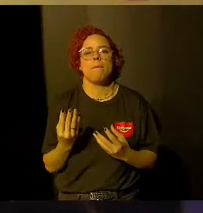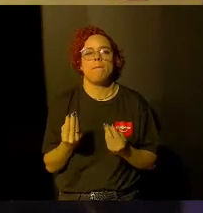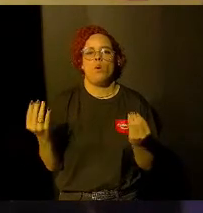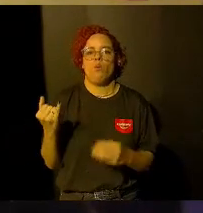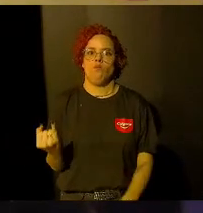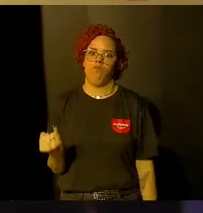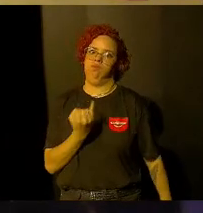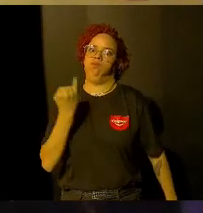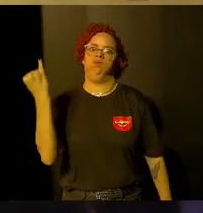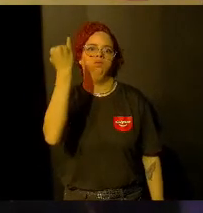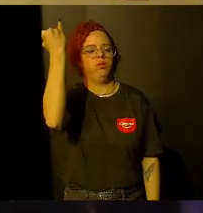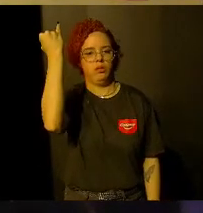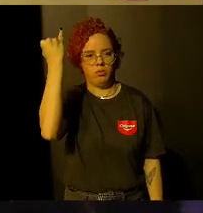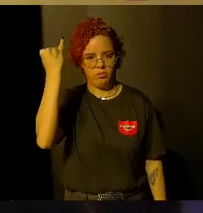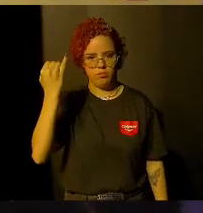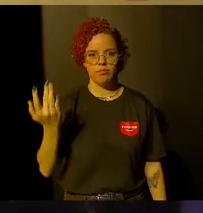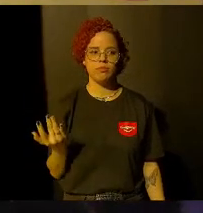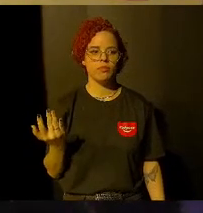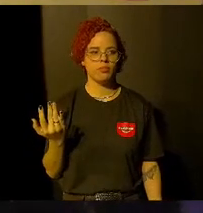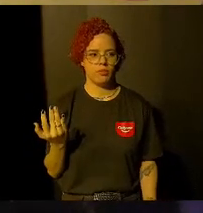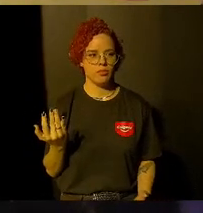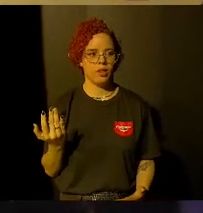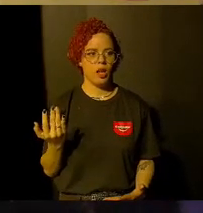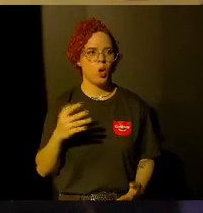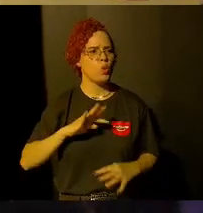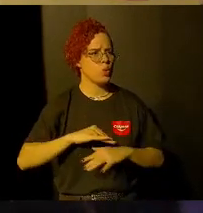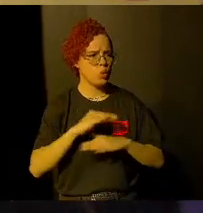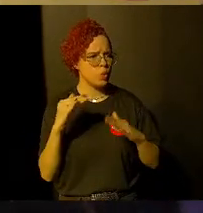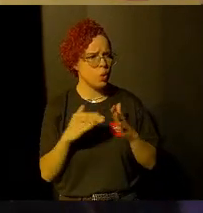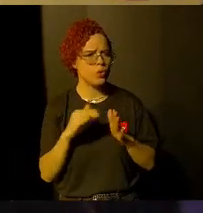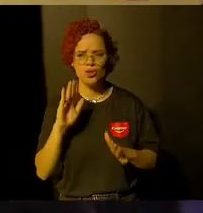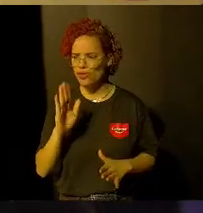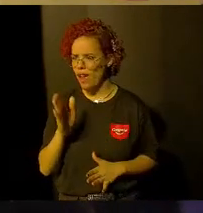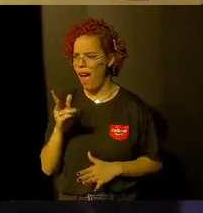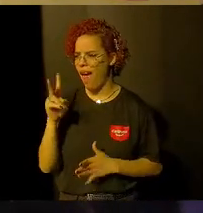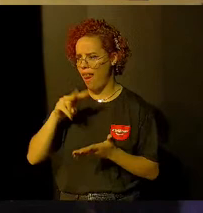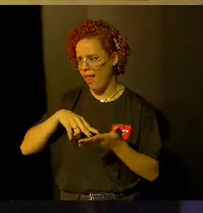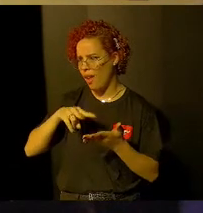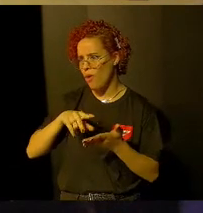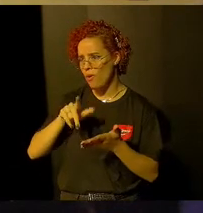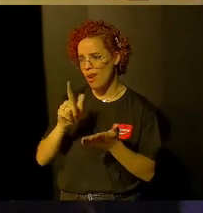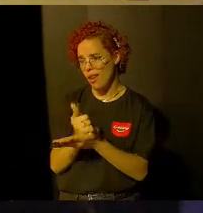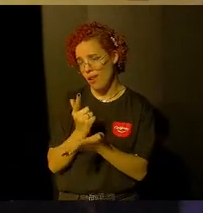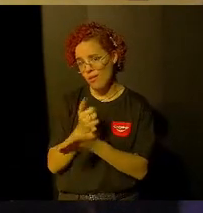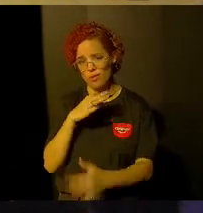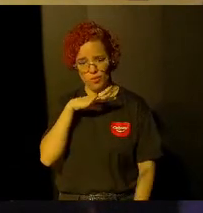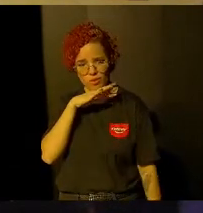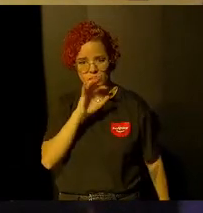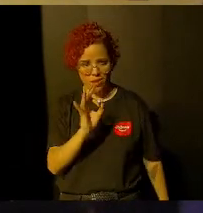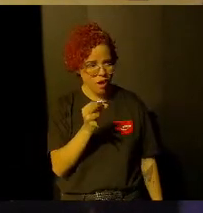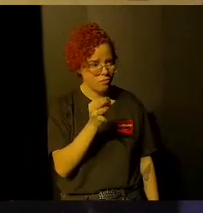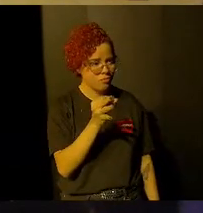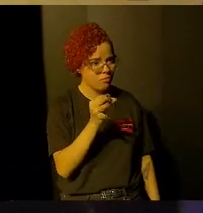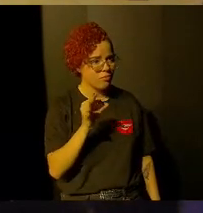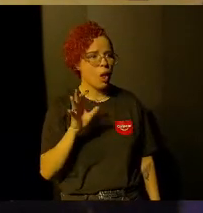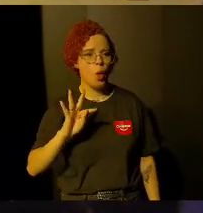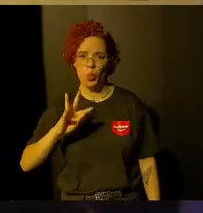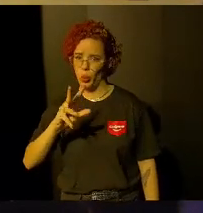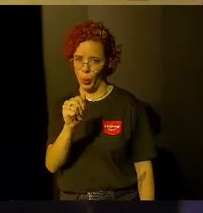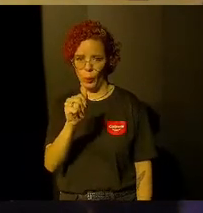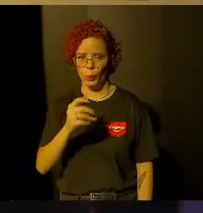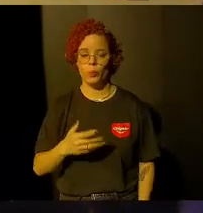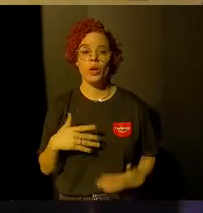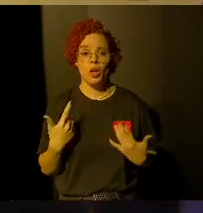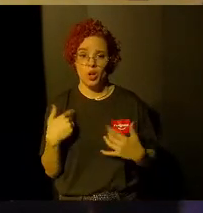eu escrevo assim todo mundo aqui já leu livros ruins certo todo mundo e